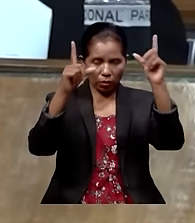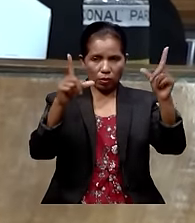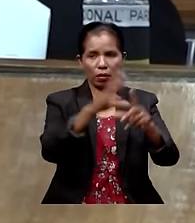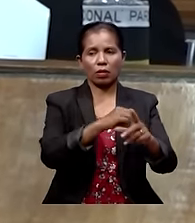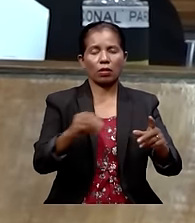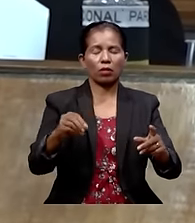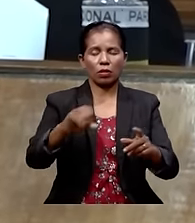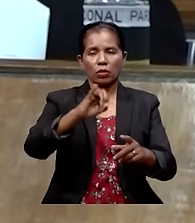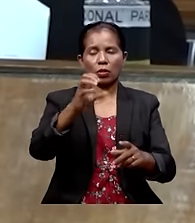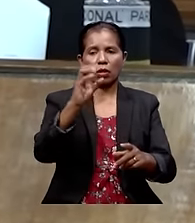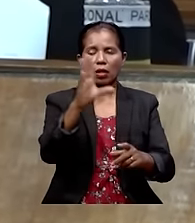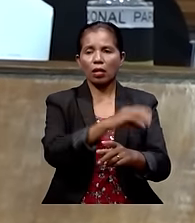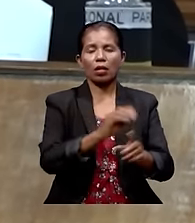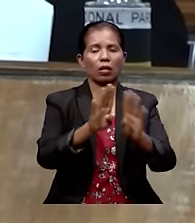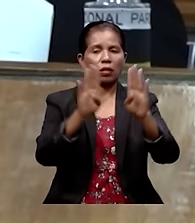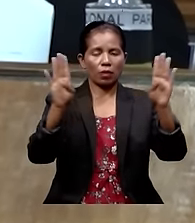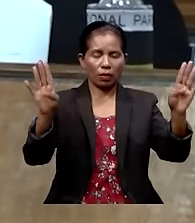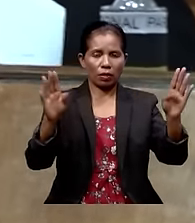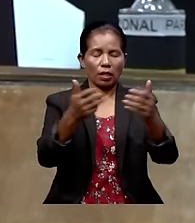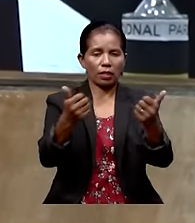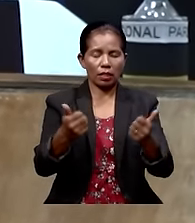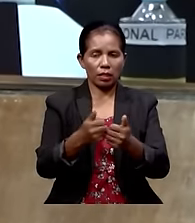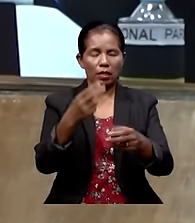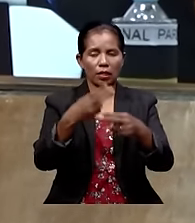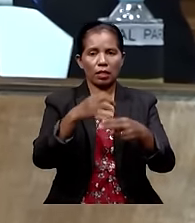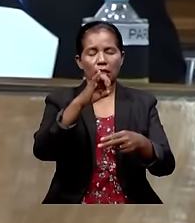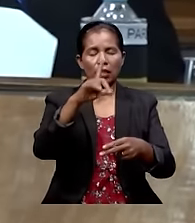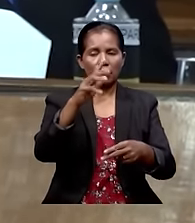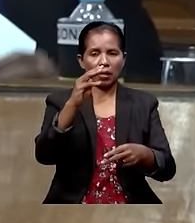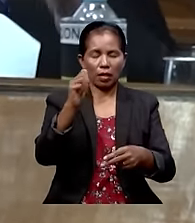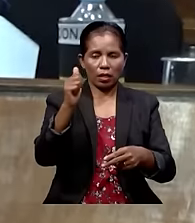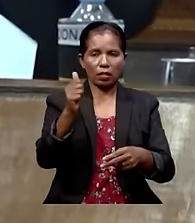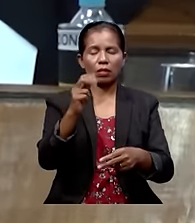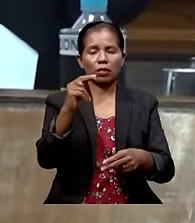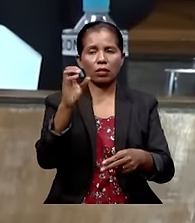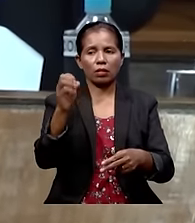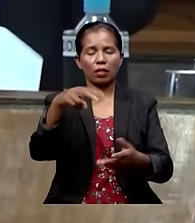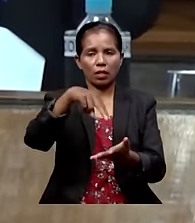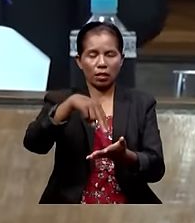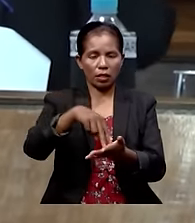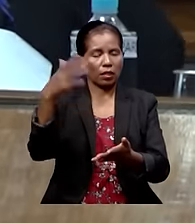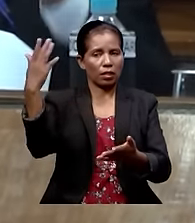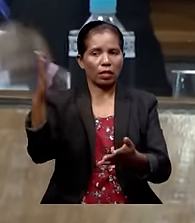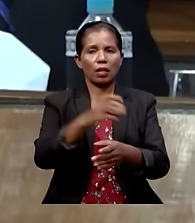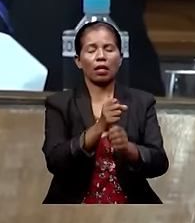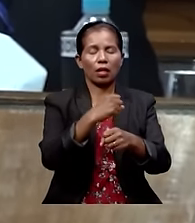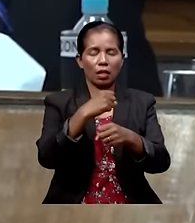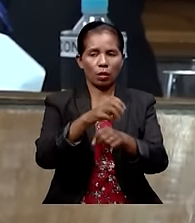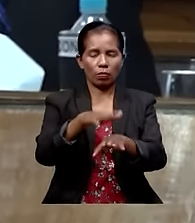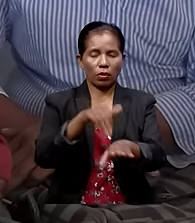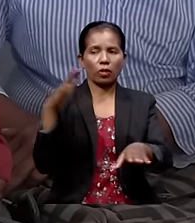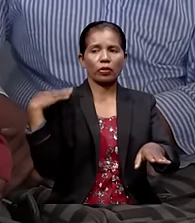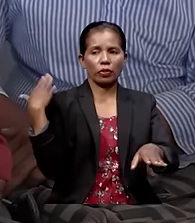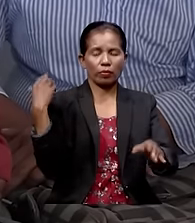João Bosco Guterres, lo que a agência ida honaran Ilimanu LDA, nebe hari iha hudilaran dili, halo rekrutamento ba